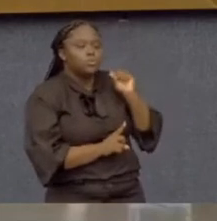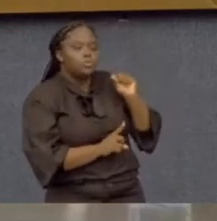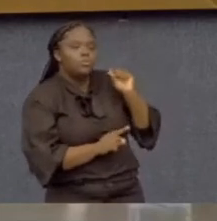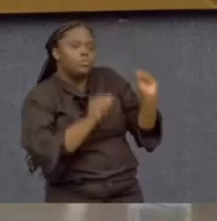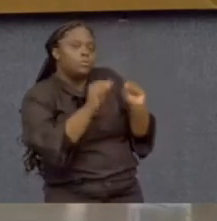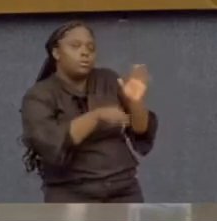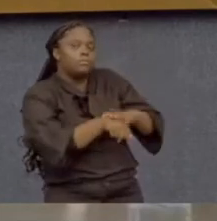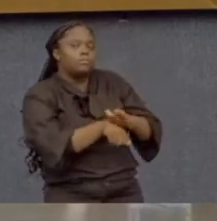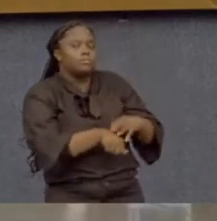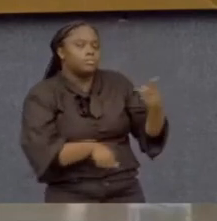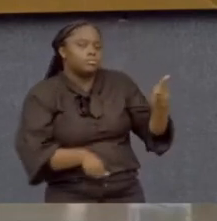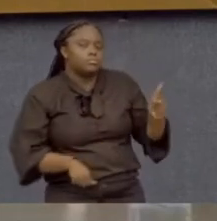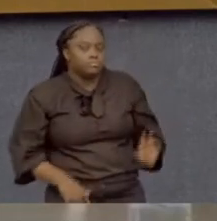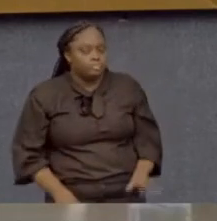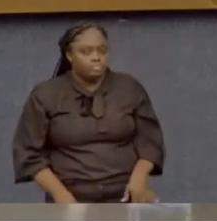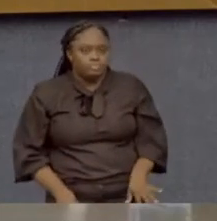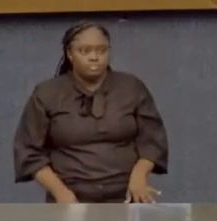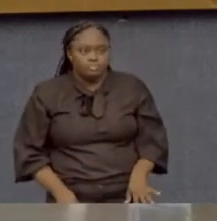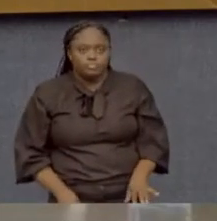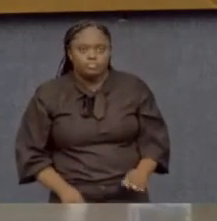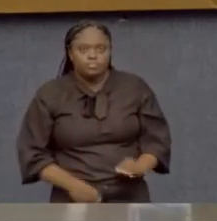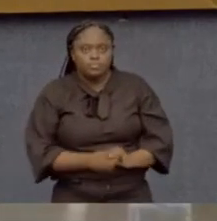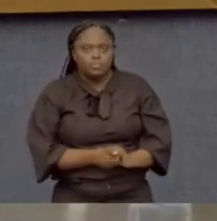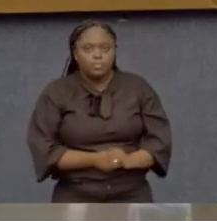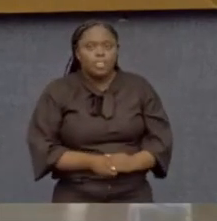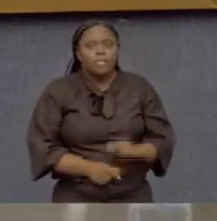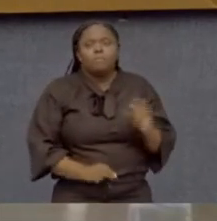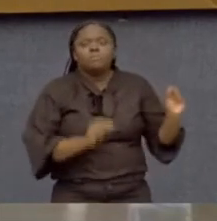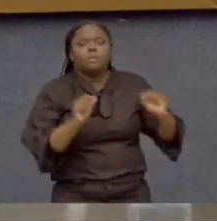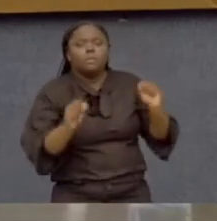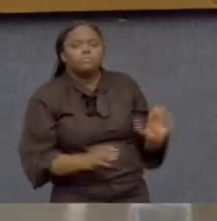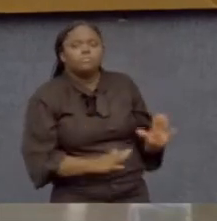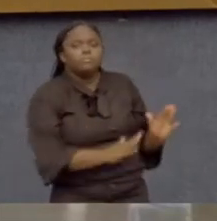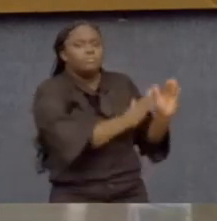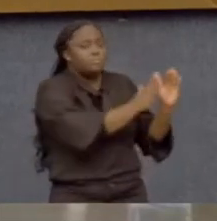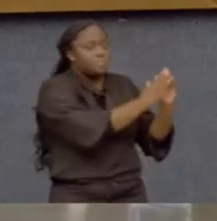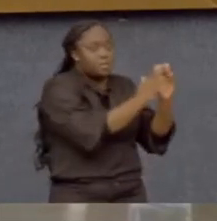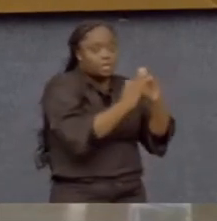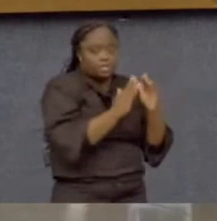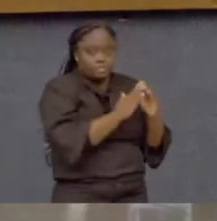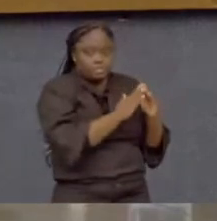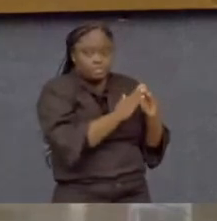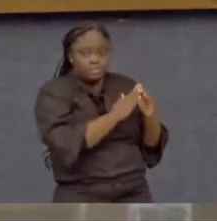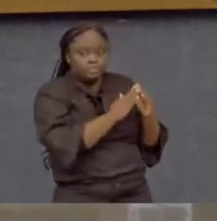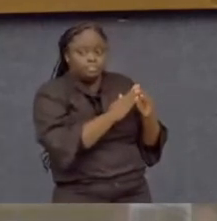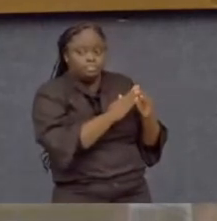lá. Vai fazer lá moradia, vai fazer lá